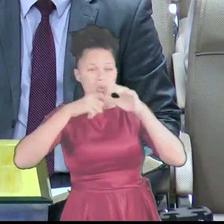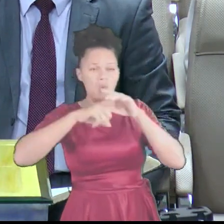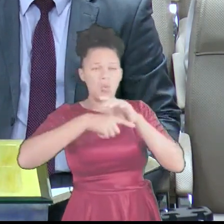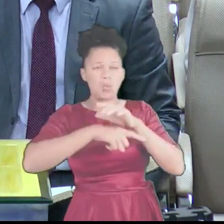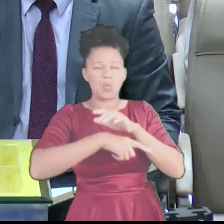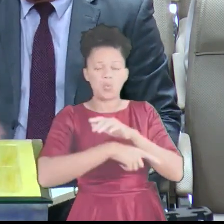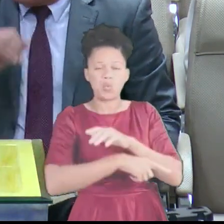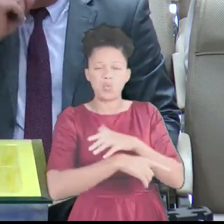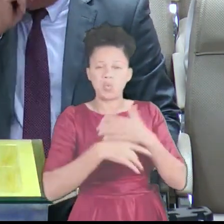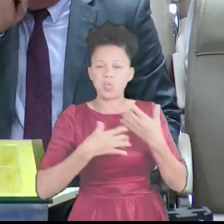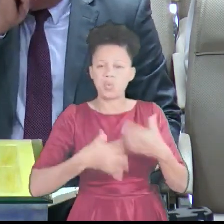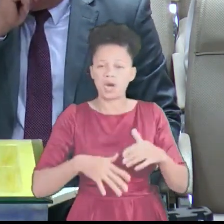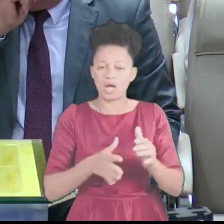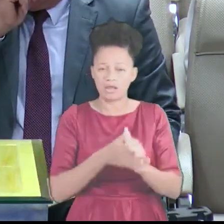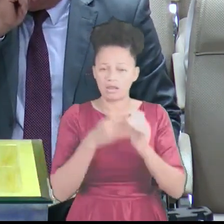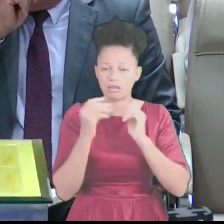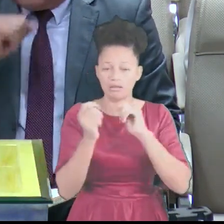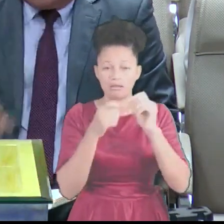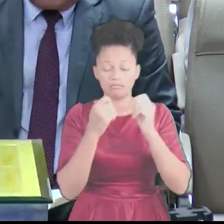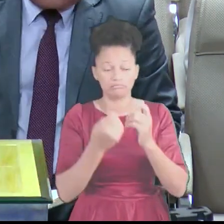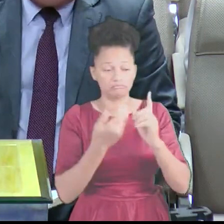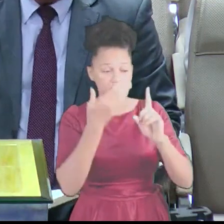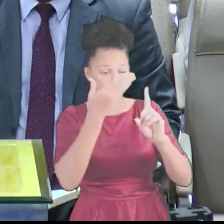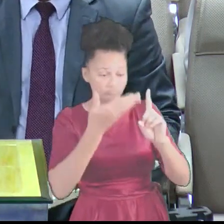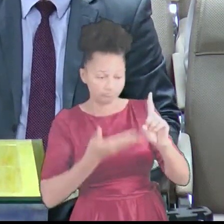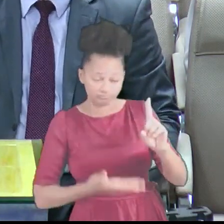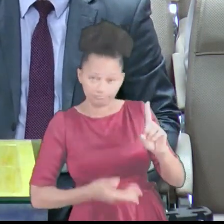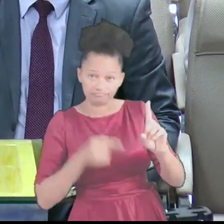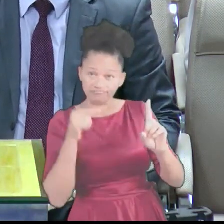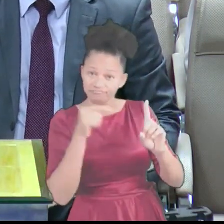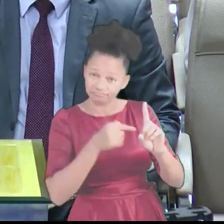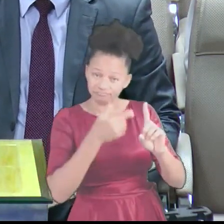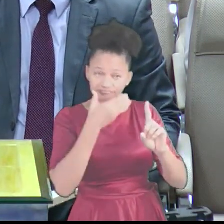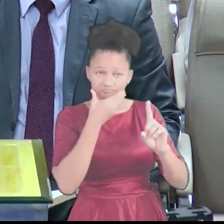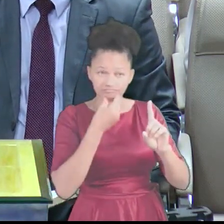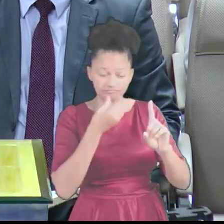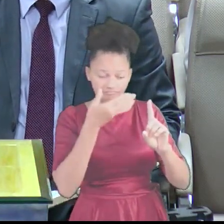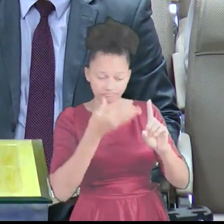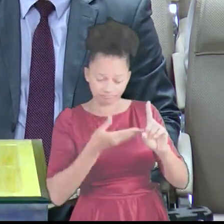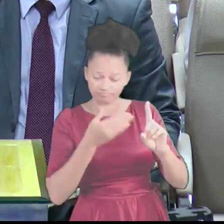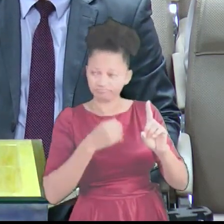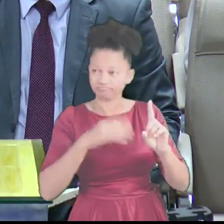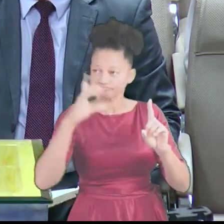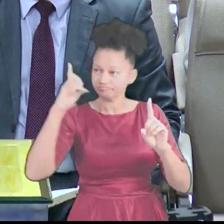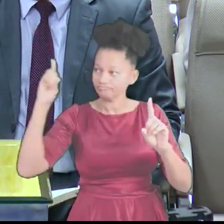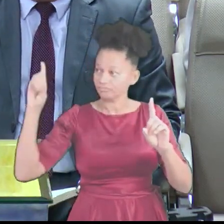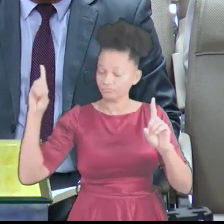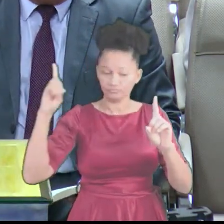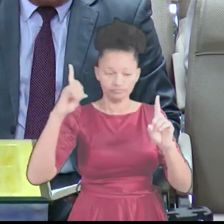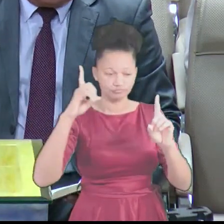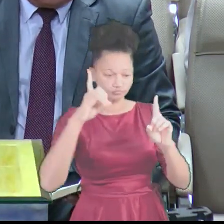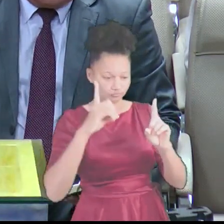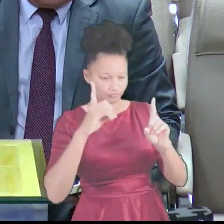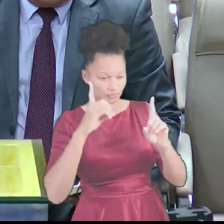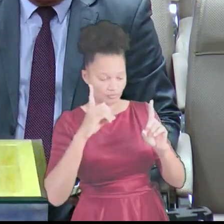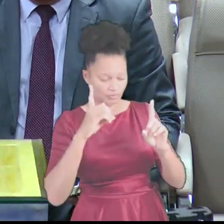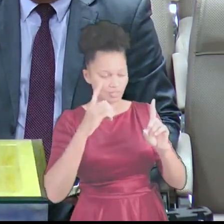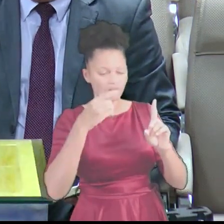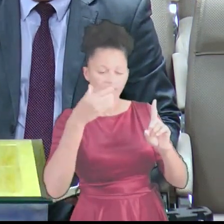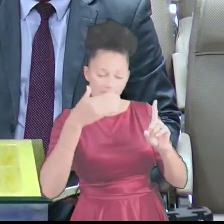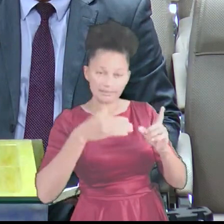Aleluia! E este homem, a quem, quando Deus se dirige a ele aqui neste